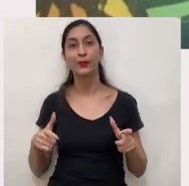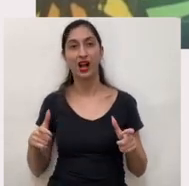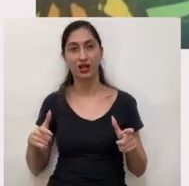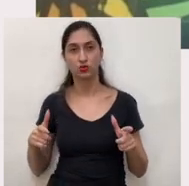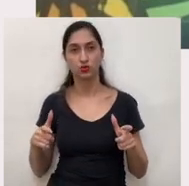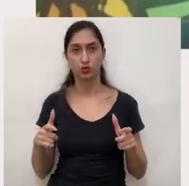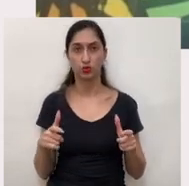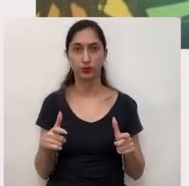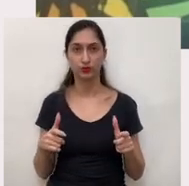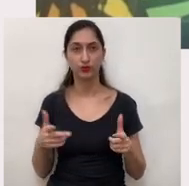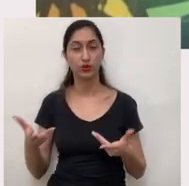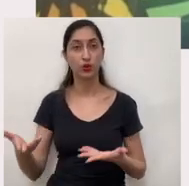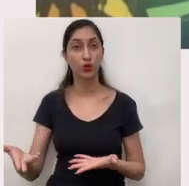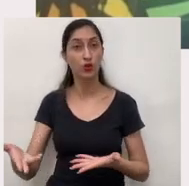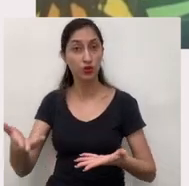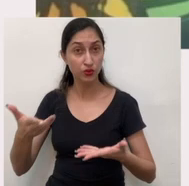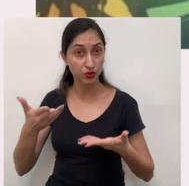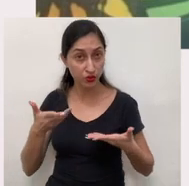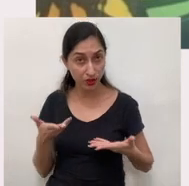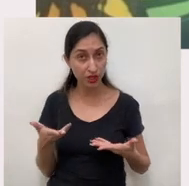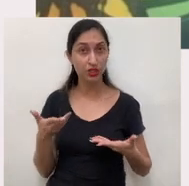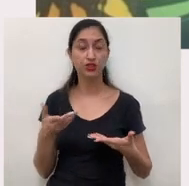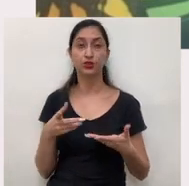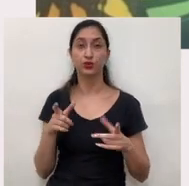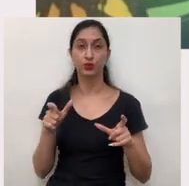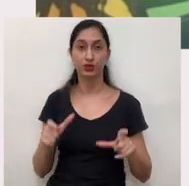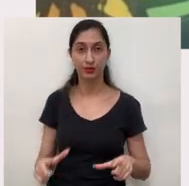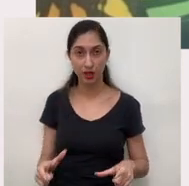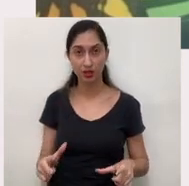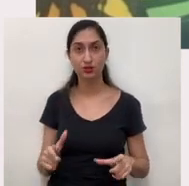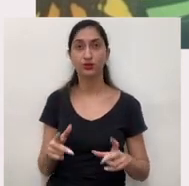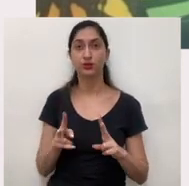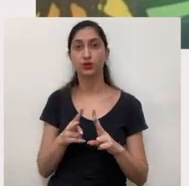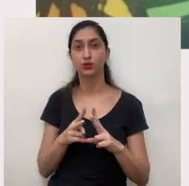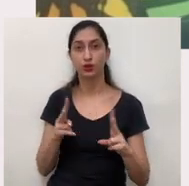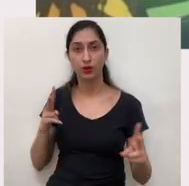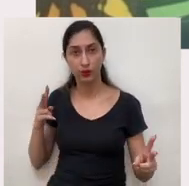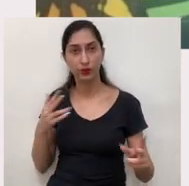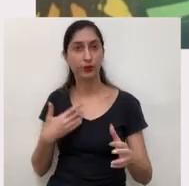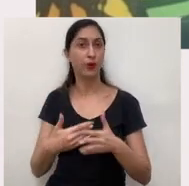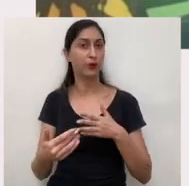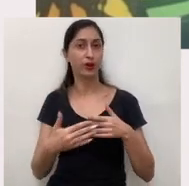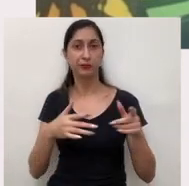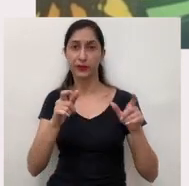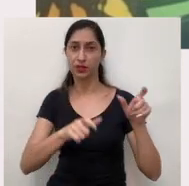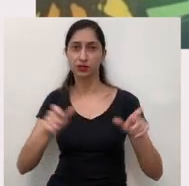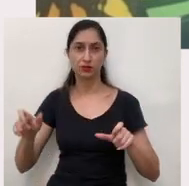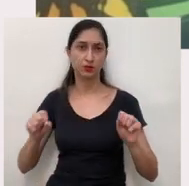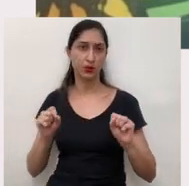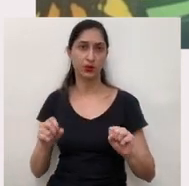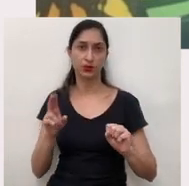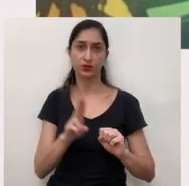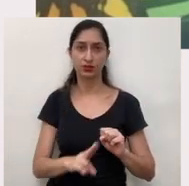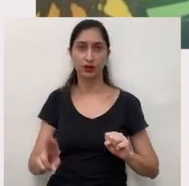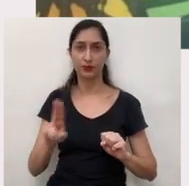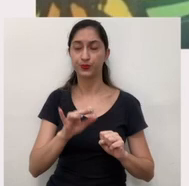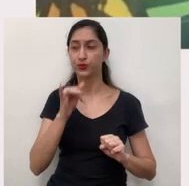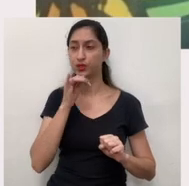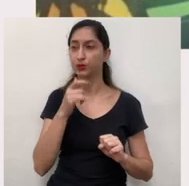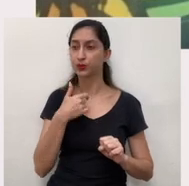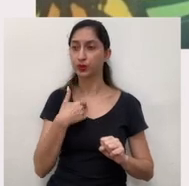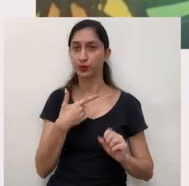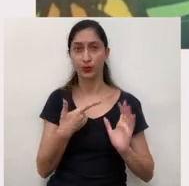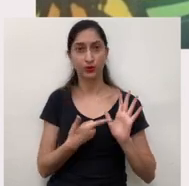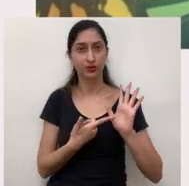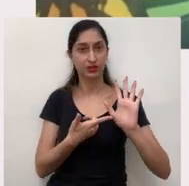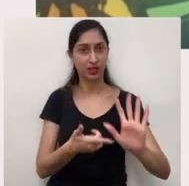esse convite, né, no espaço virtual a qualquer um poder usar, né? Hoje fui procurar a autoria de uma imagem que eu mostrei